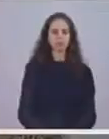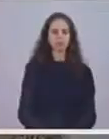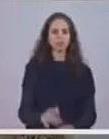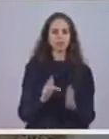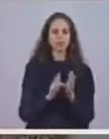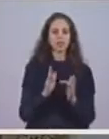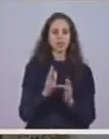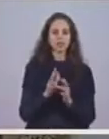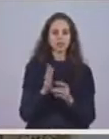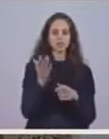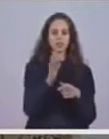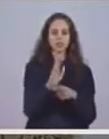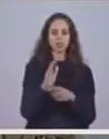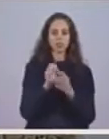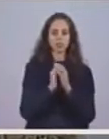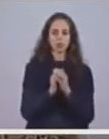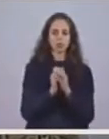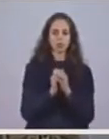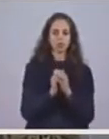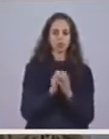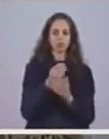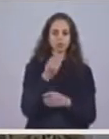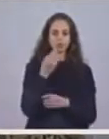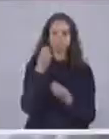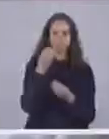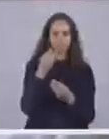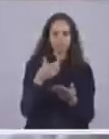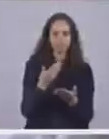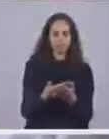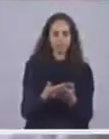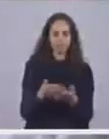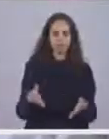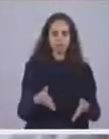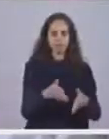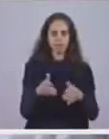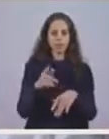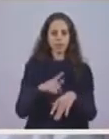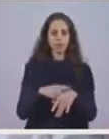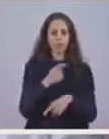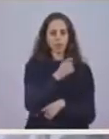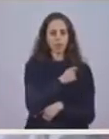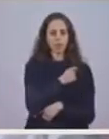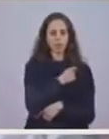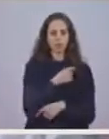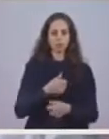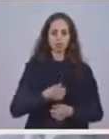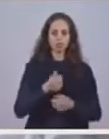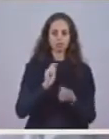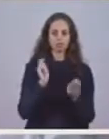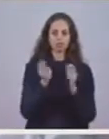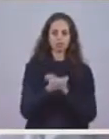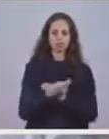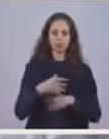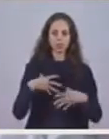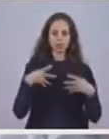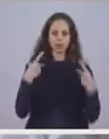Cristo, exemplo de oração e de vida, vos guie nos caminhos da Quaresma à autêntica conversão